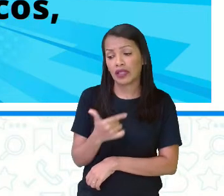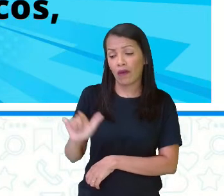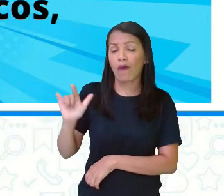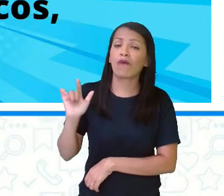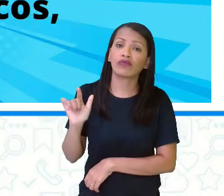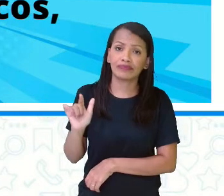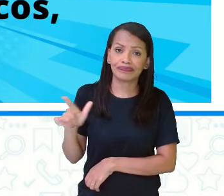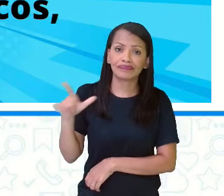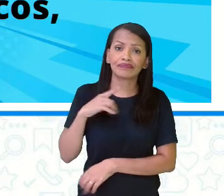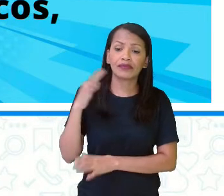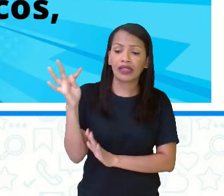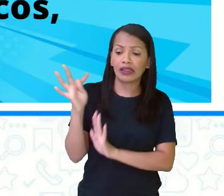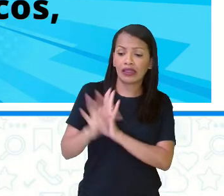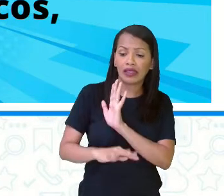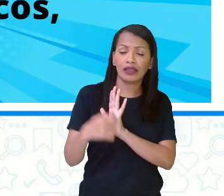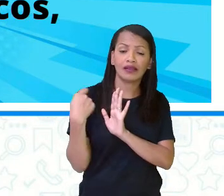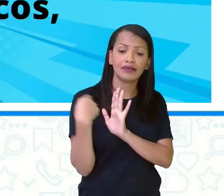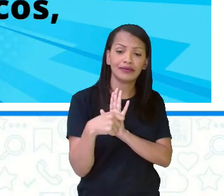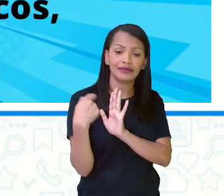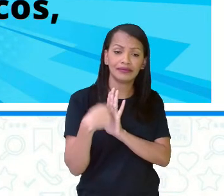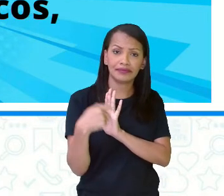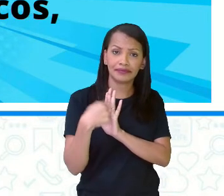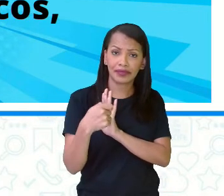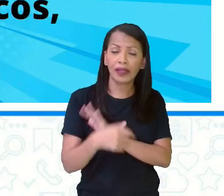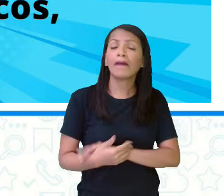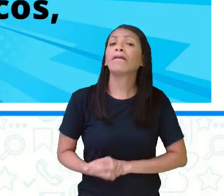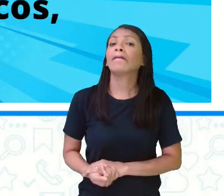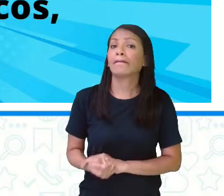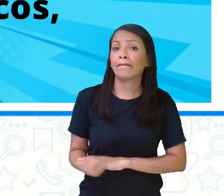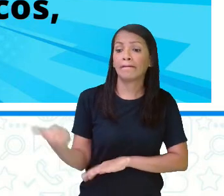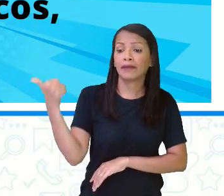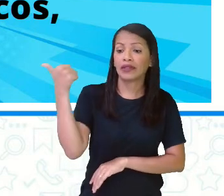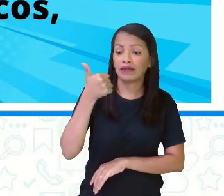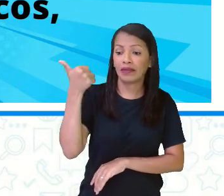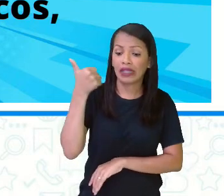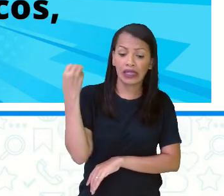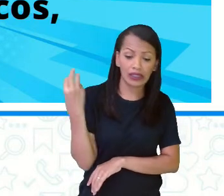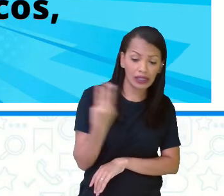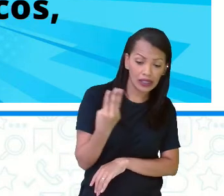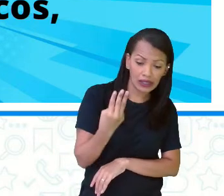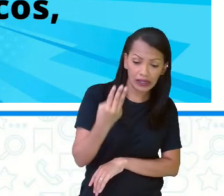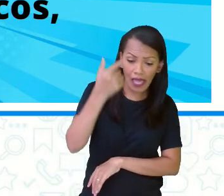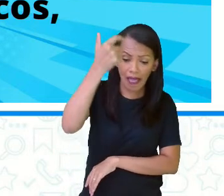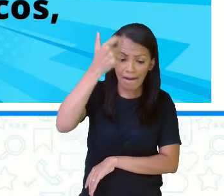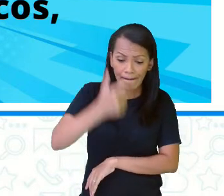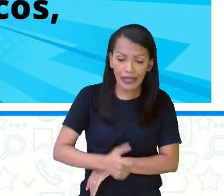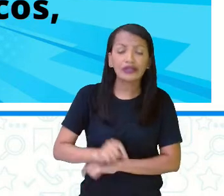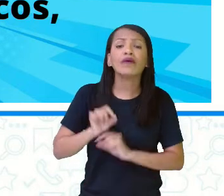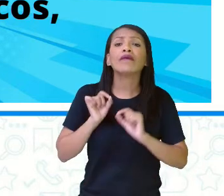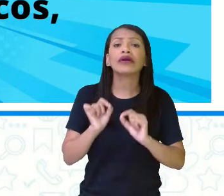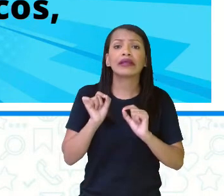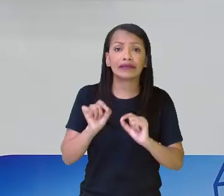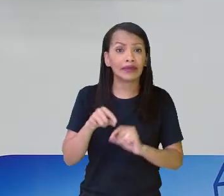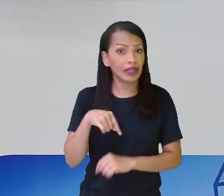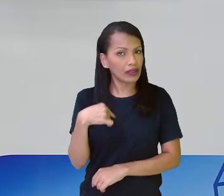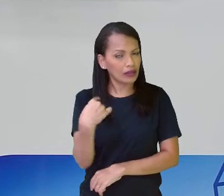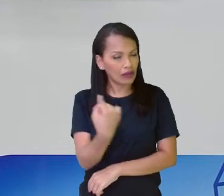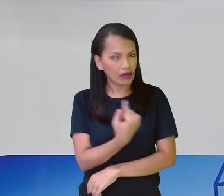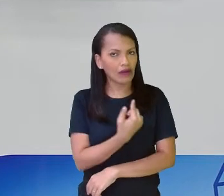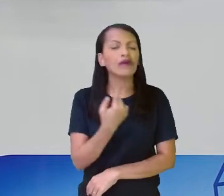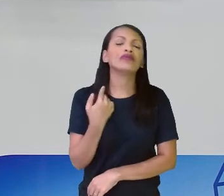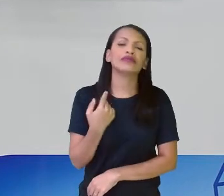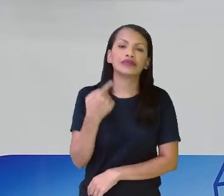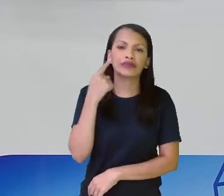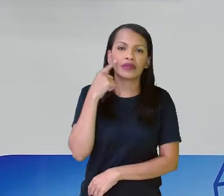São textos escritos em primeira e terceira pessoa. Professora, que pessoa é essa? Nós trabalhamos aqui sobre